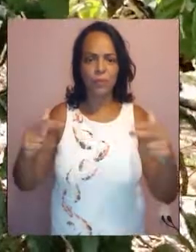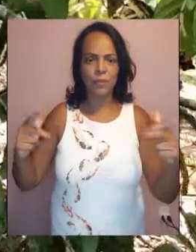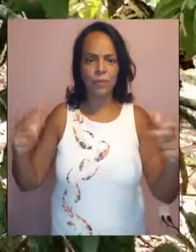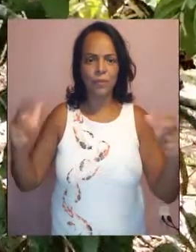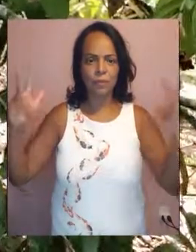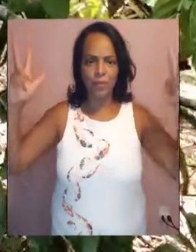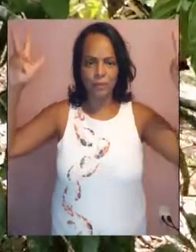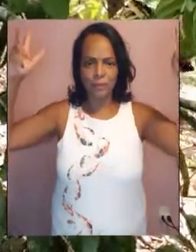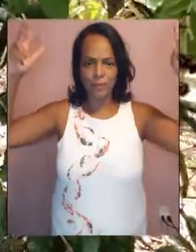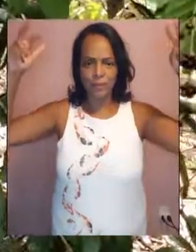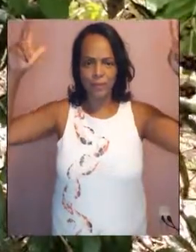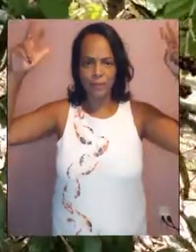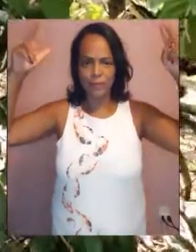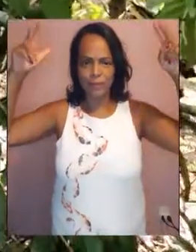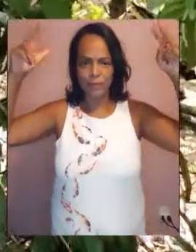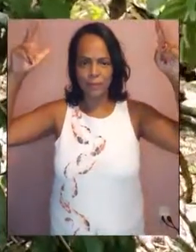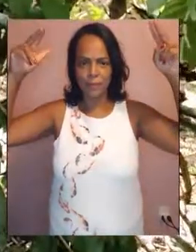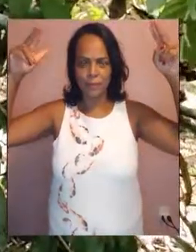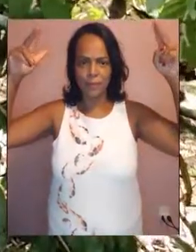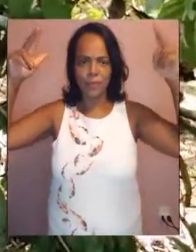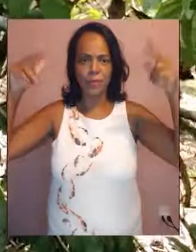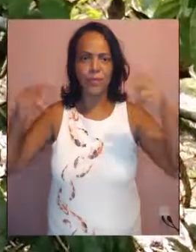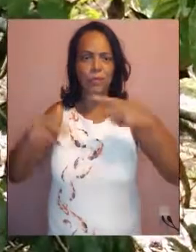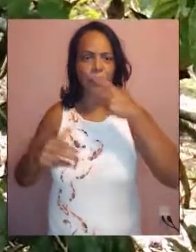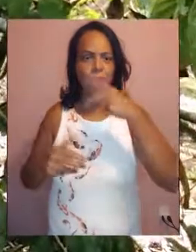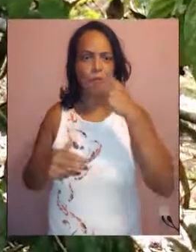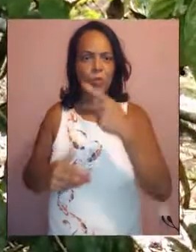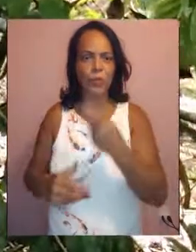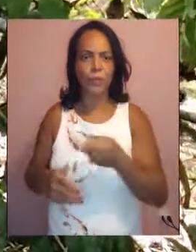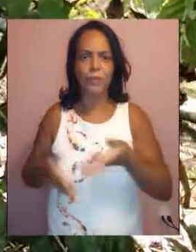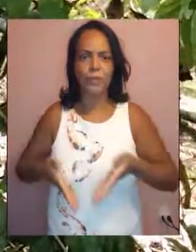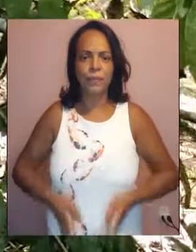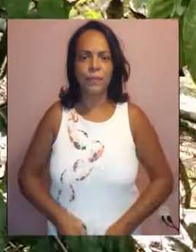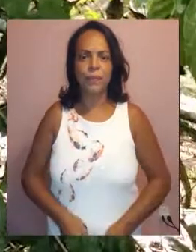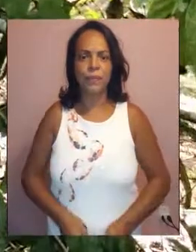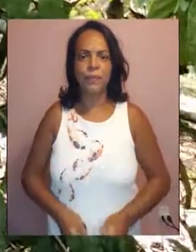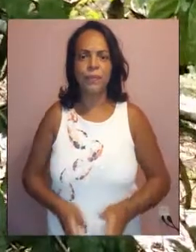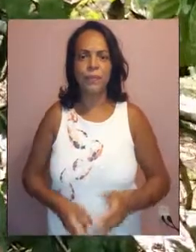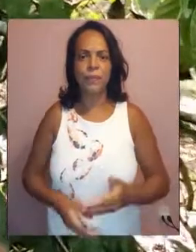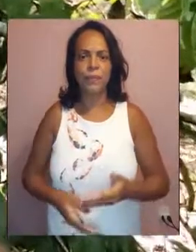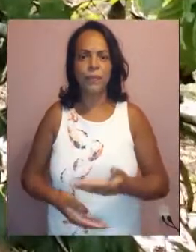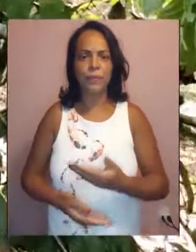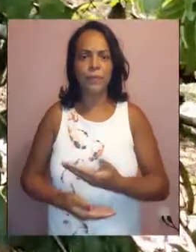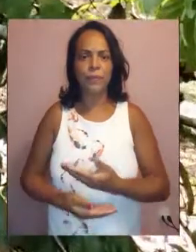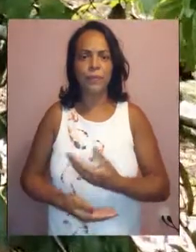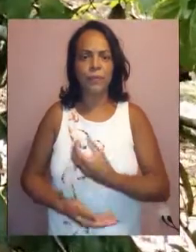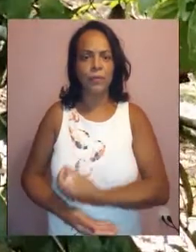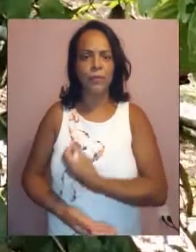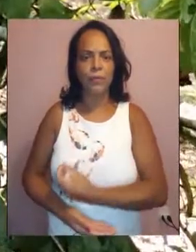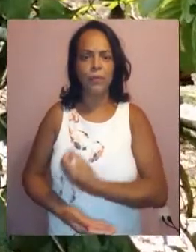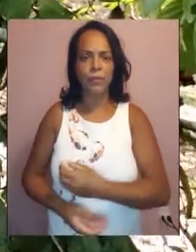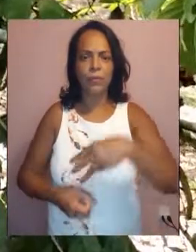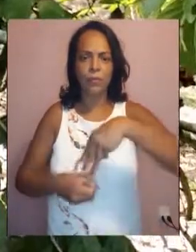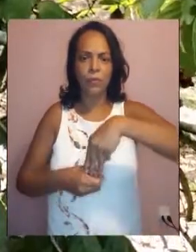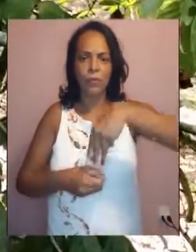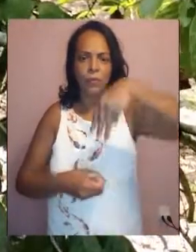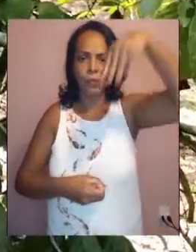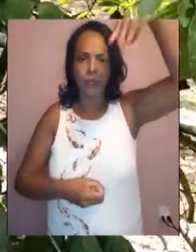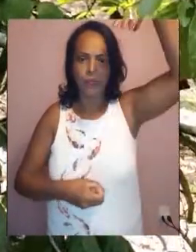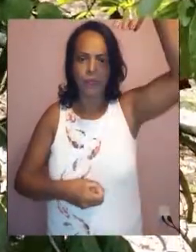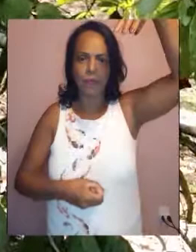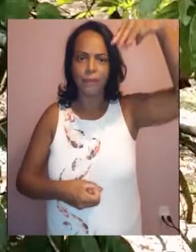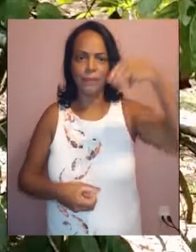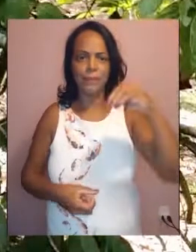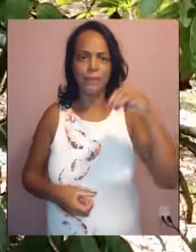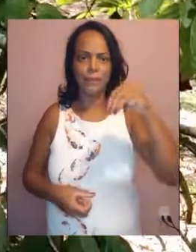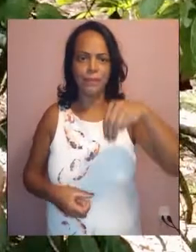né? Acerca da sua infância, dos sonhos que ele tinha com uma senhora que o